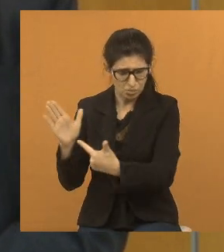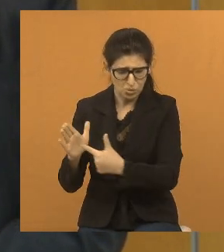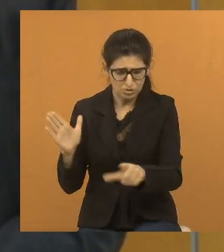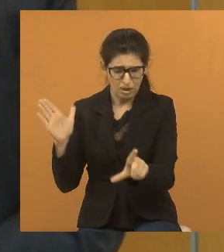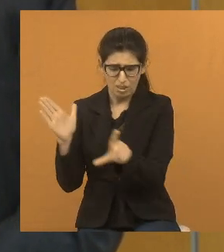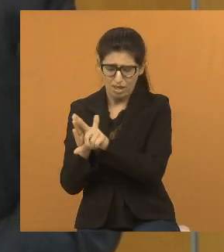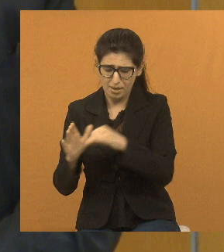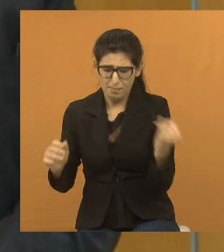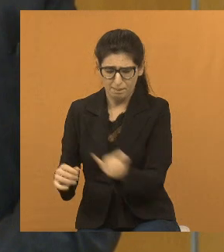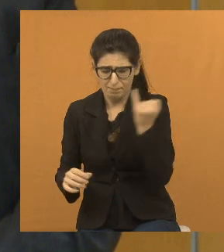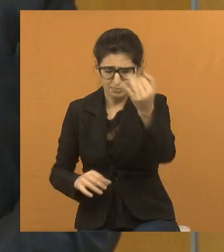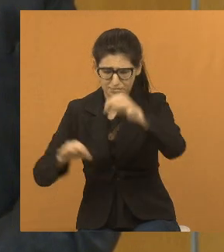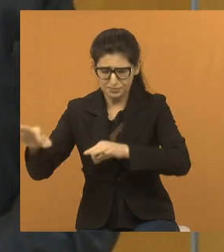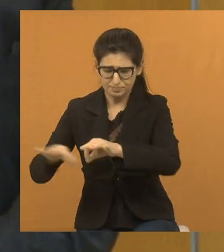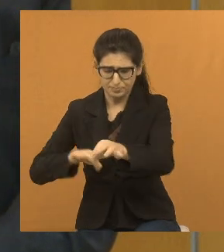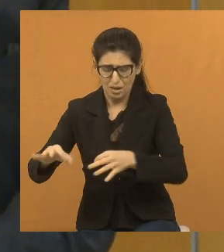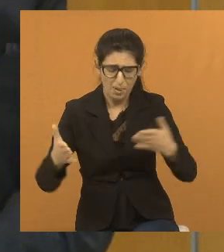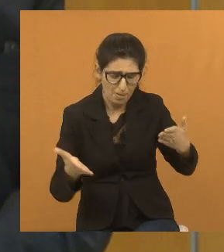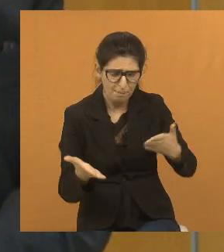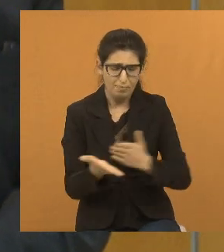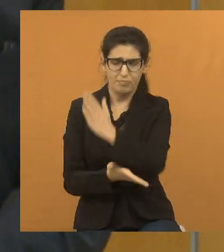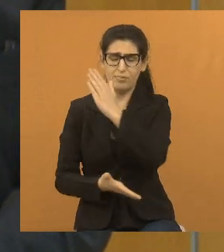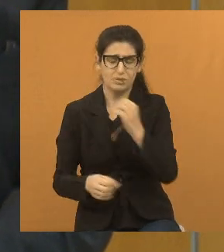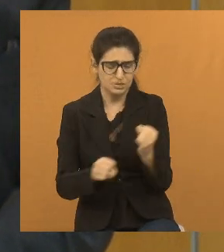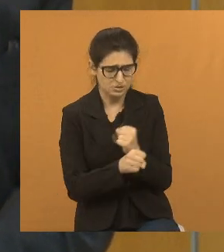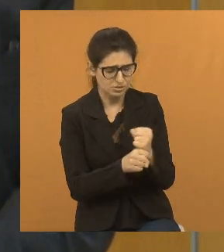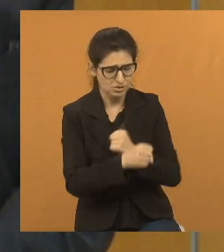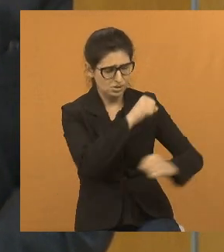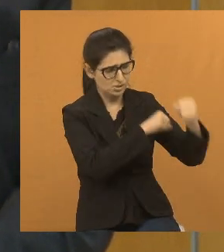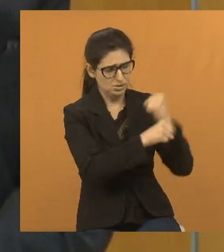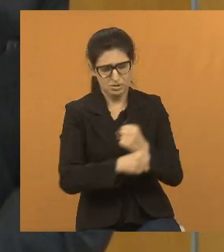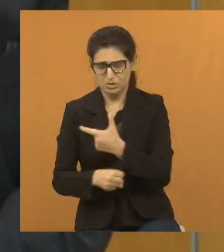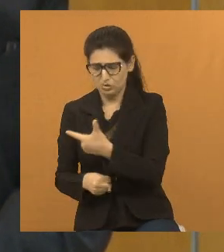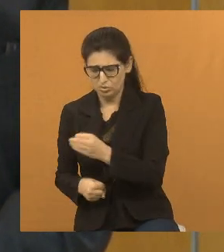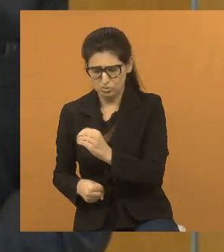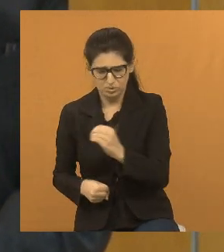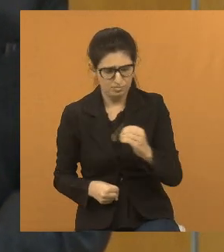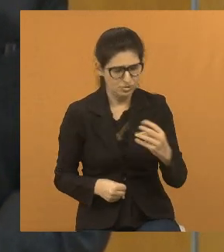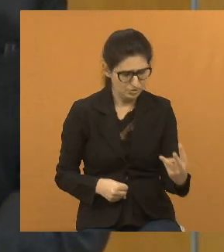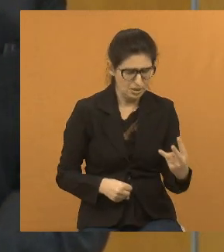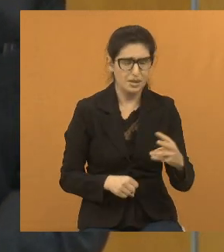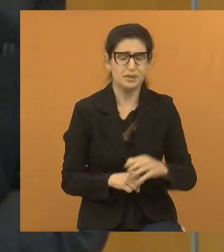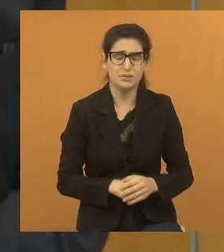que foi aprovado em 2003, e periodicamente é feita essa